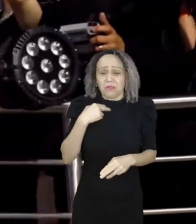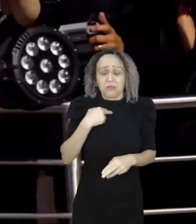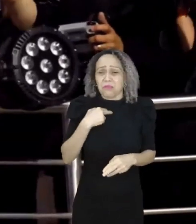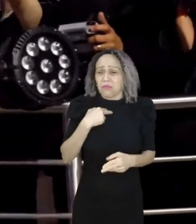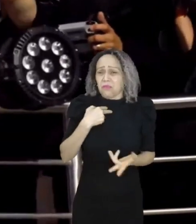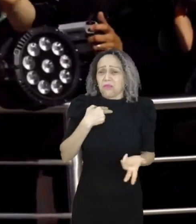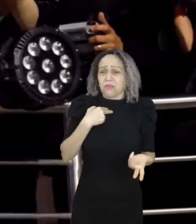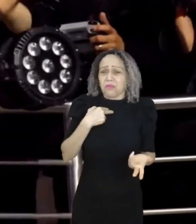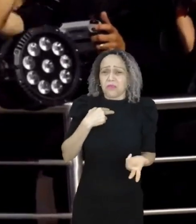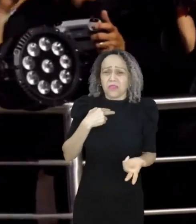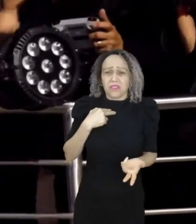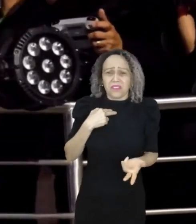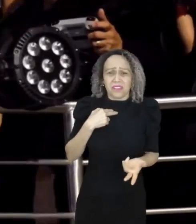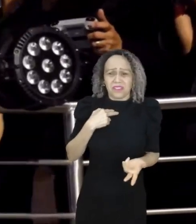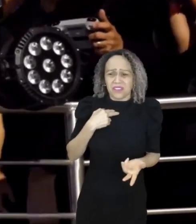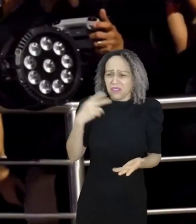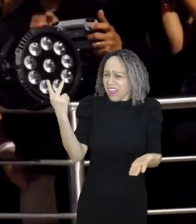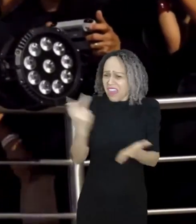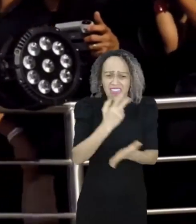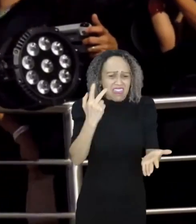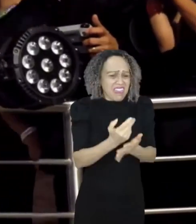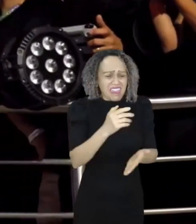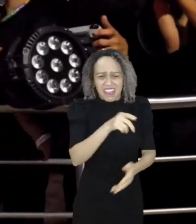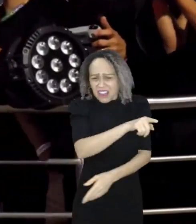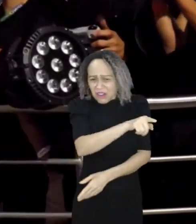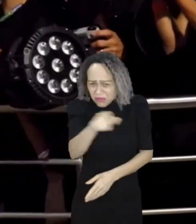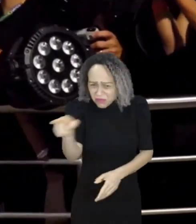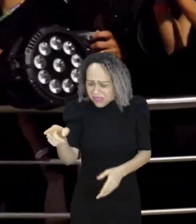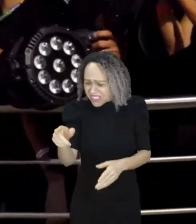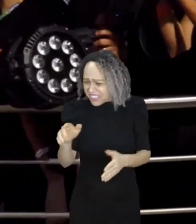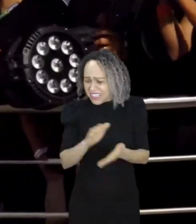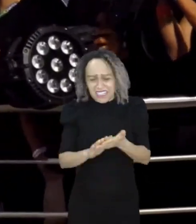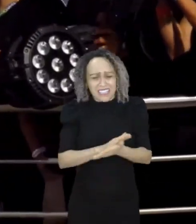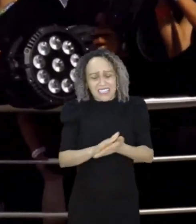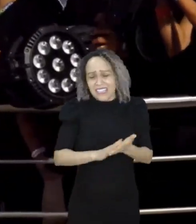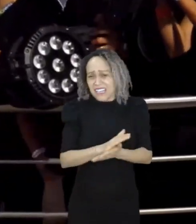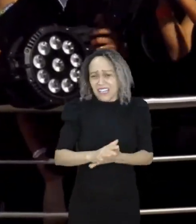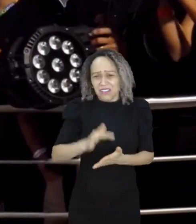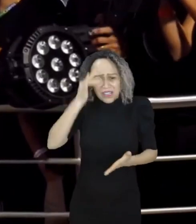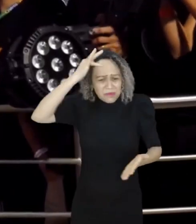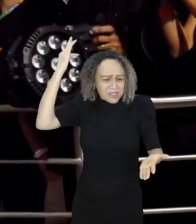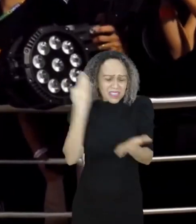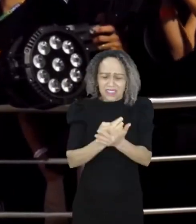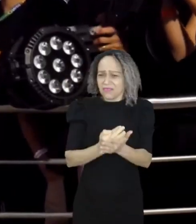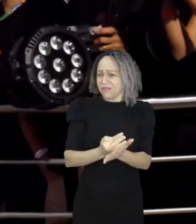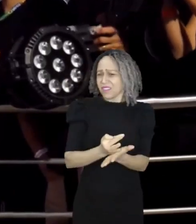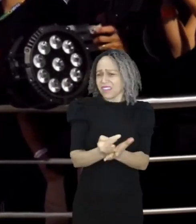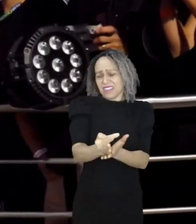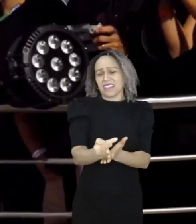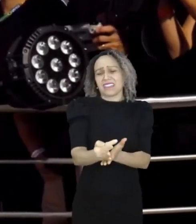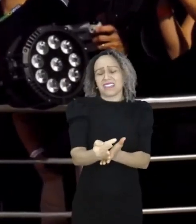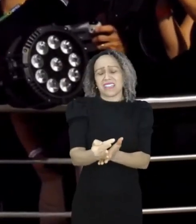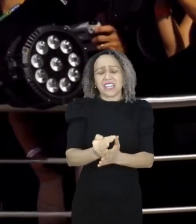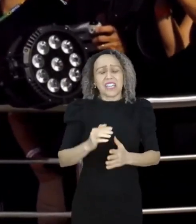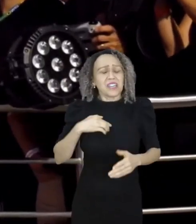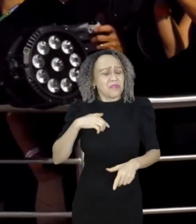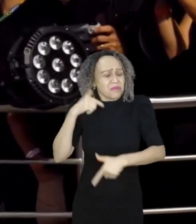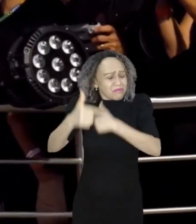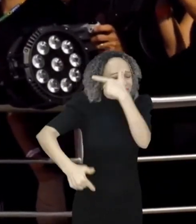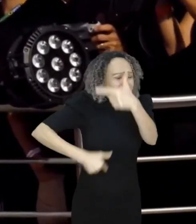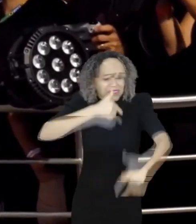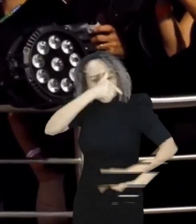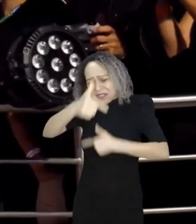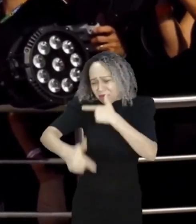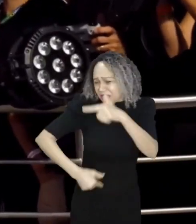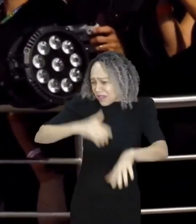fé. E prometo a vocês que eu vou fazer tudo o que eu puder, até mais do que eu